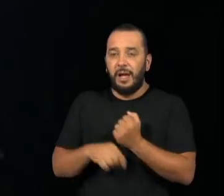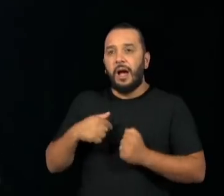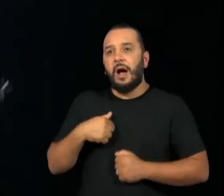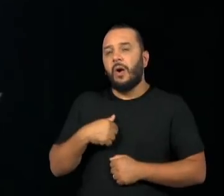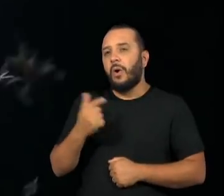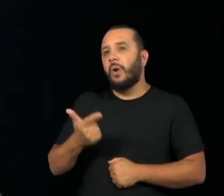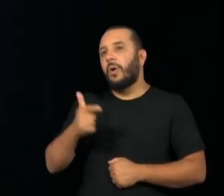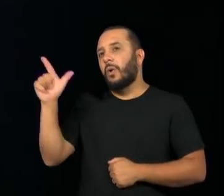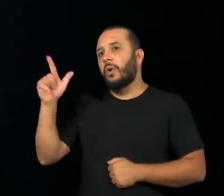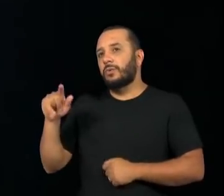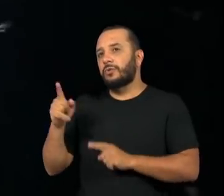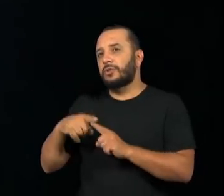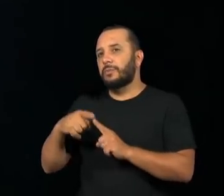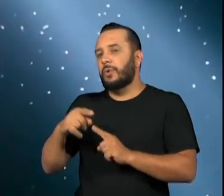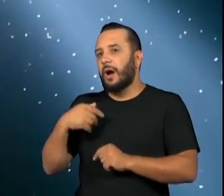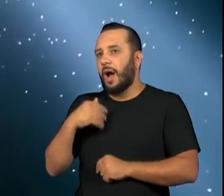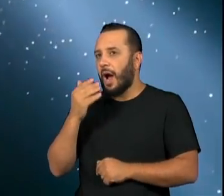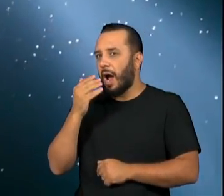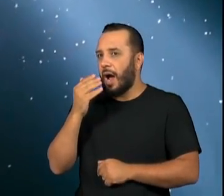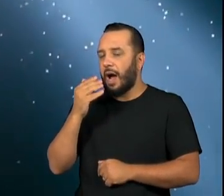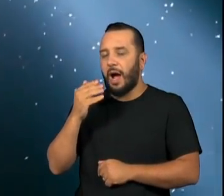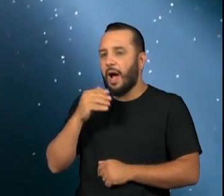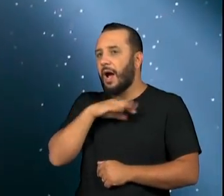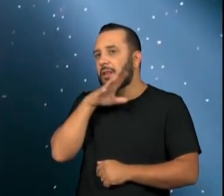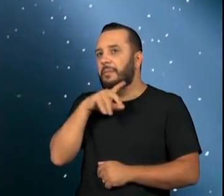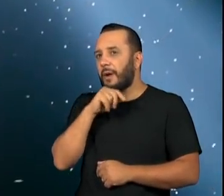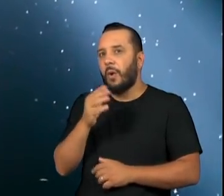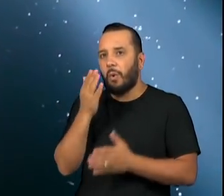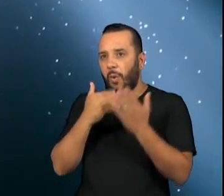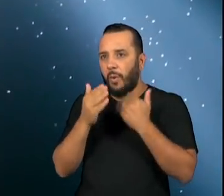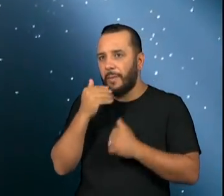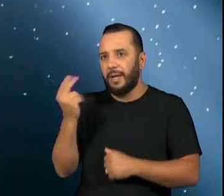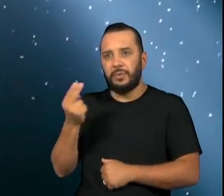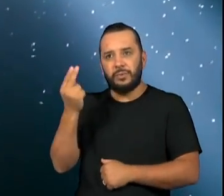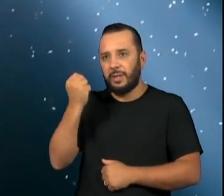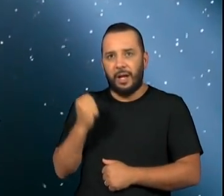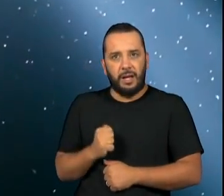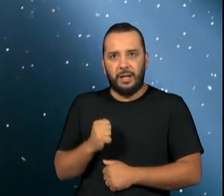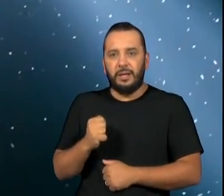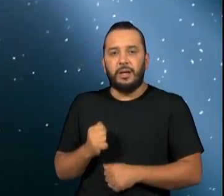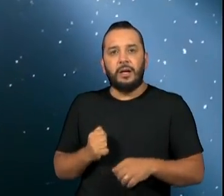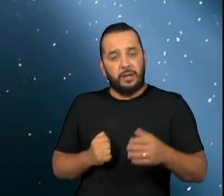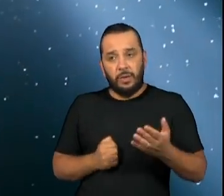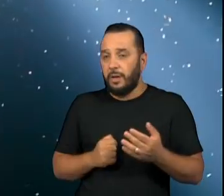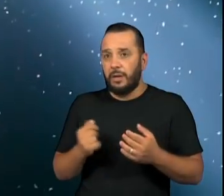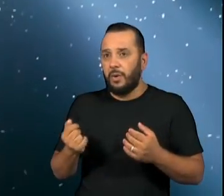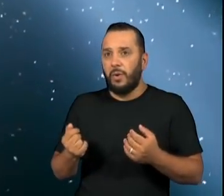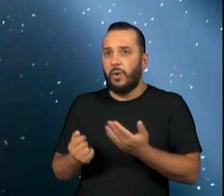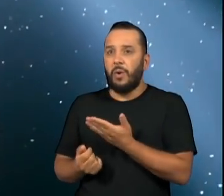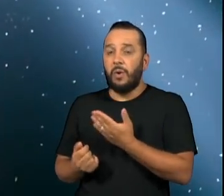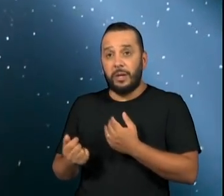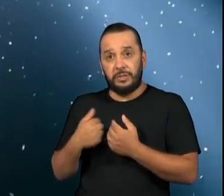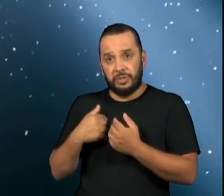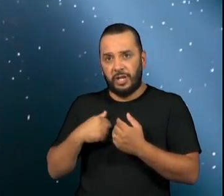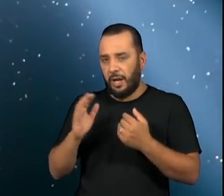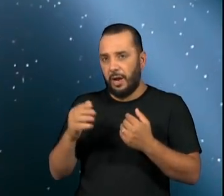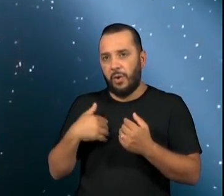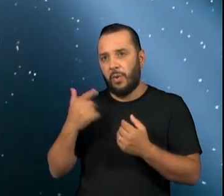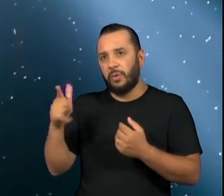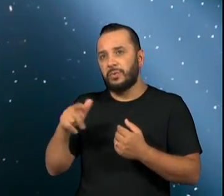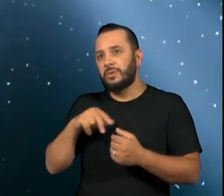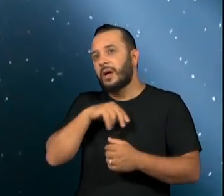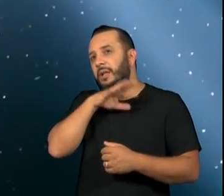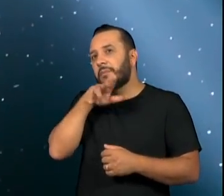outra espécie, então você vai favorecer indivíduos de uma espécie, enquanto outros indivíduos vão ter menos acesso